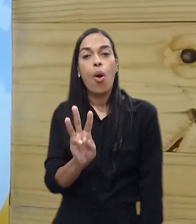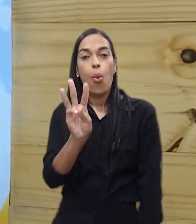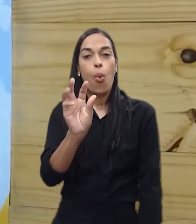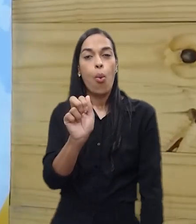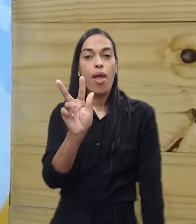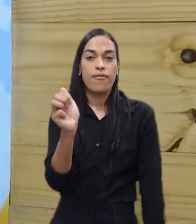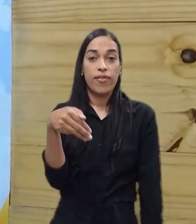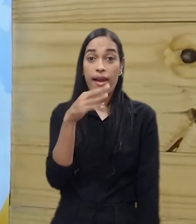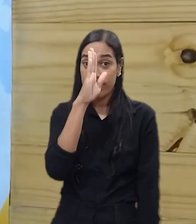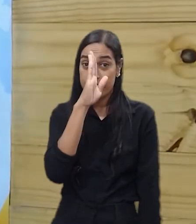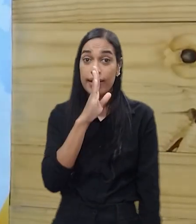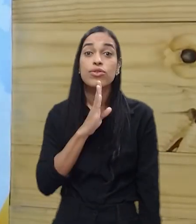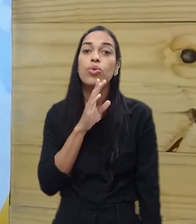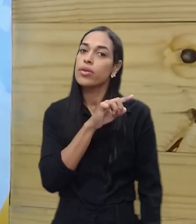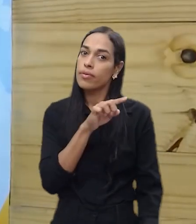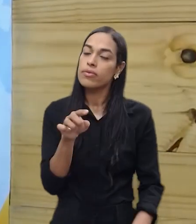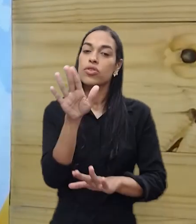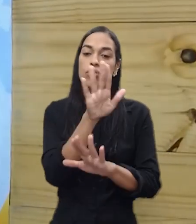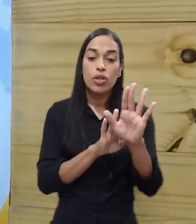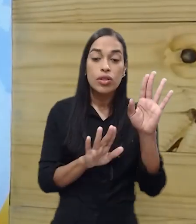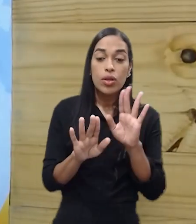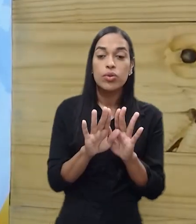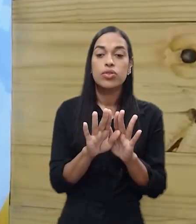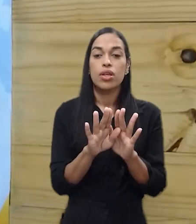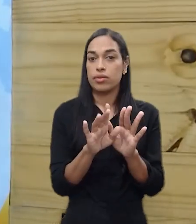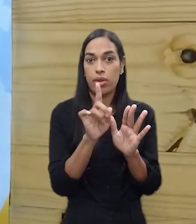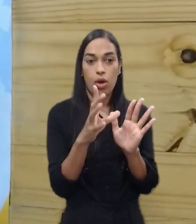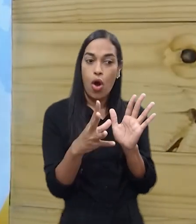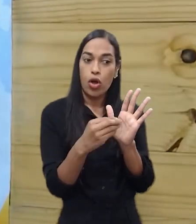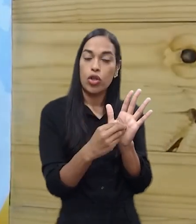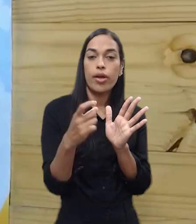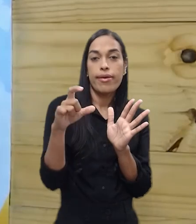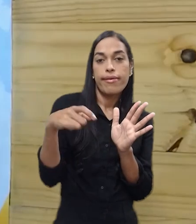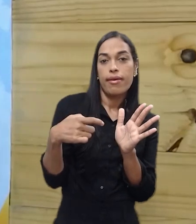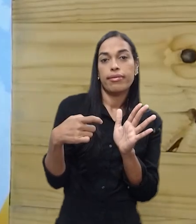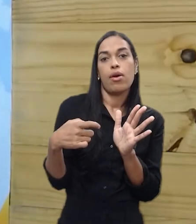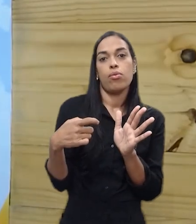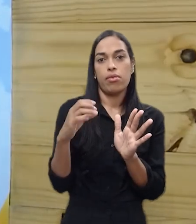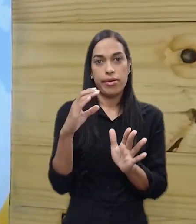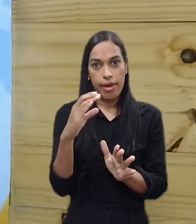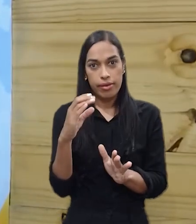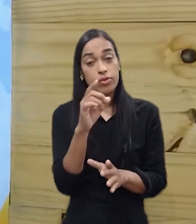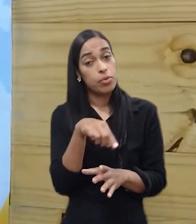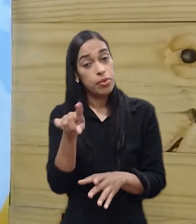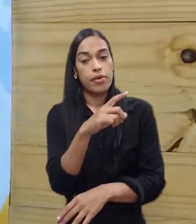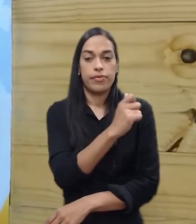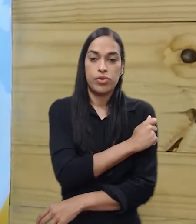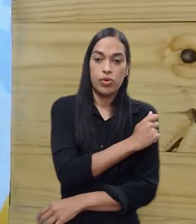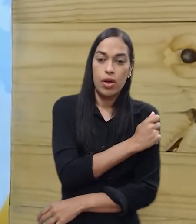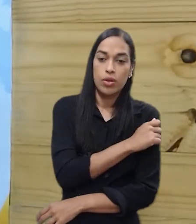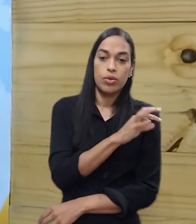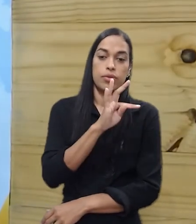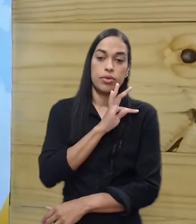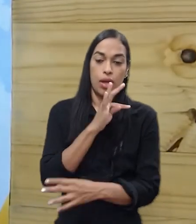gratuita. Agora vocês tenham um pouco de cuidado para não cadastrar cartões de crédito, né? Já que vocês são estudantes, né,